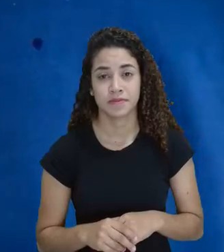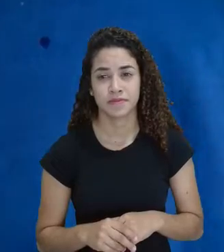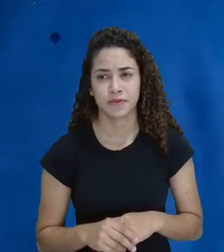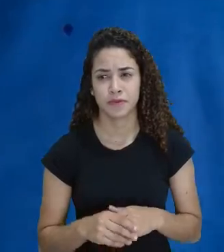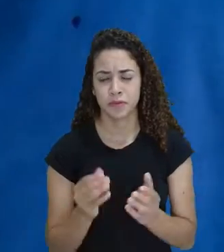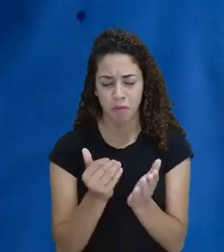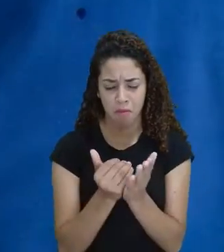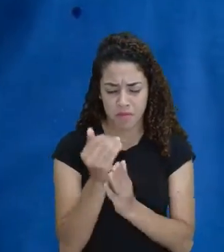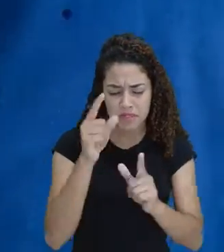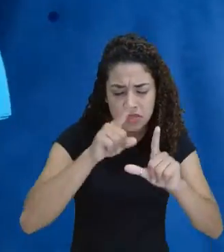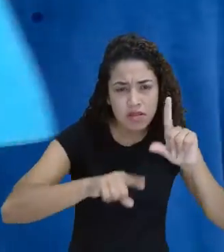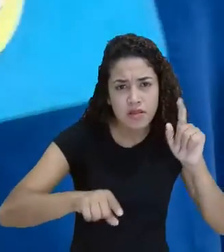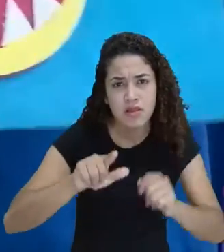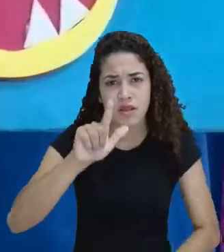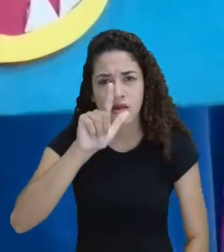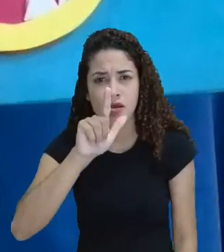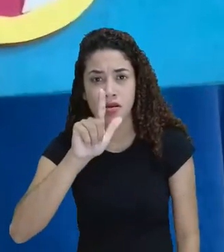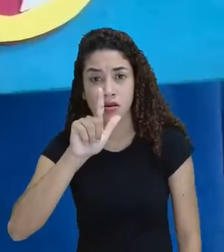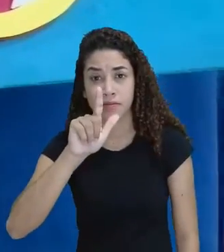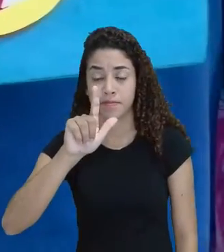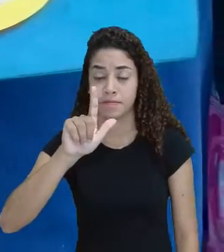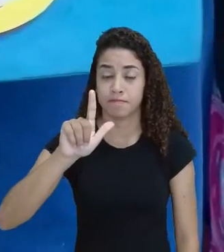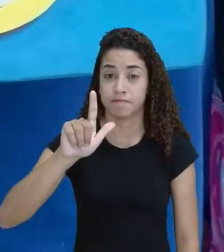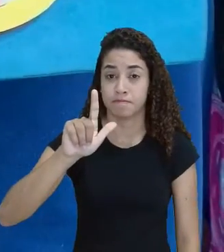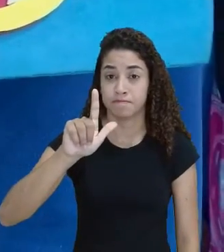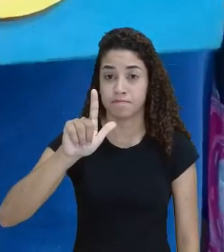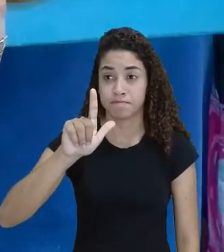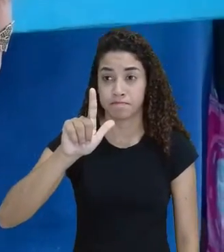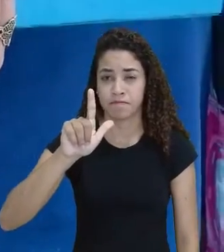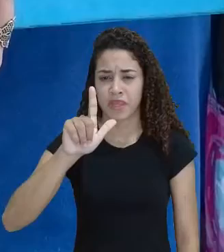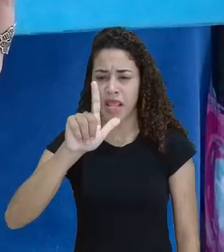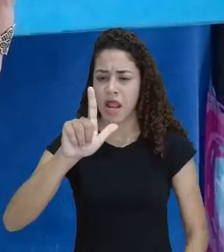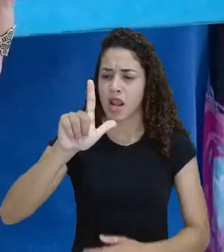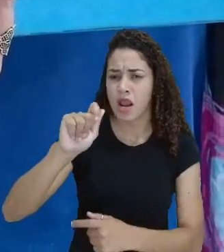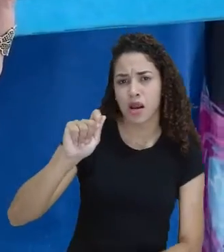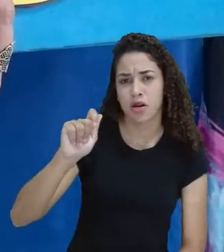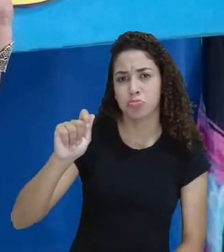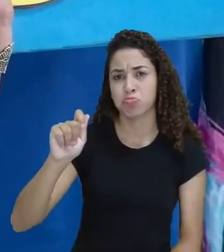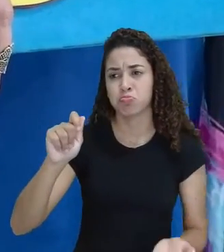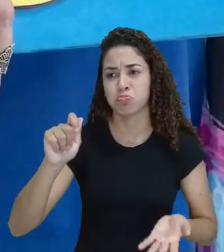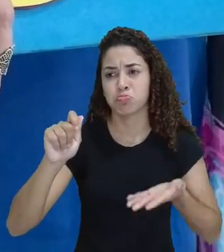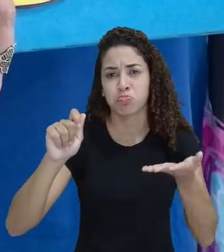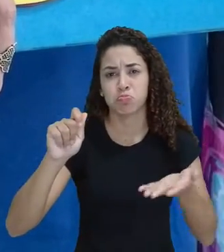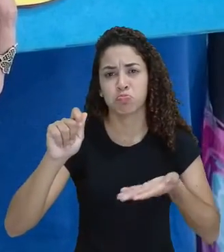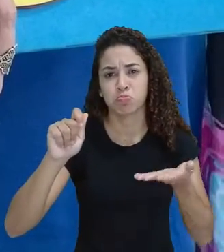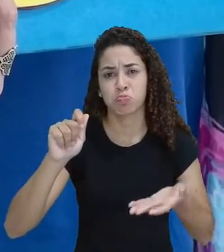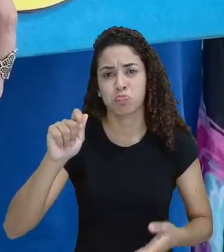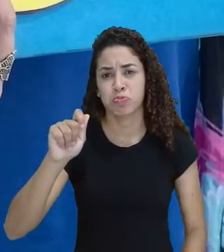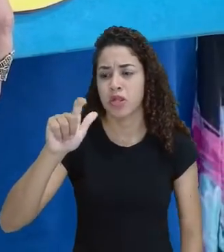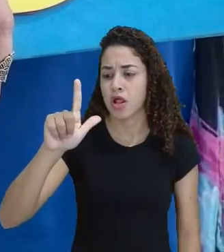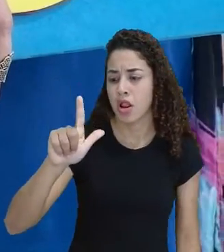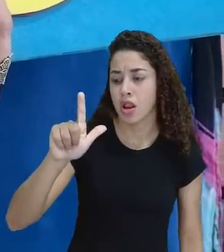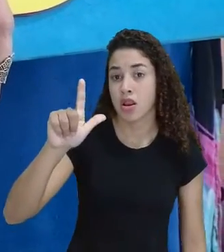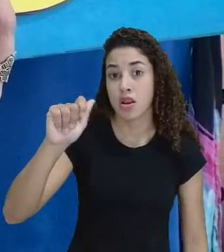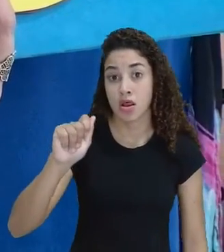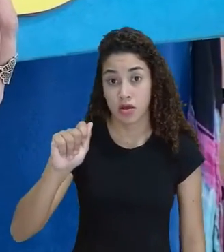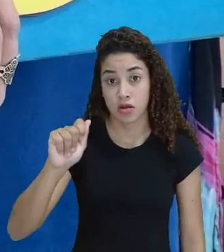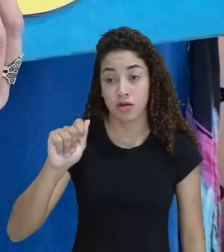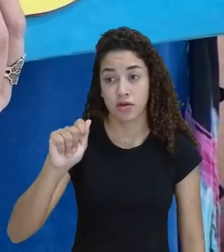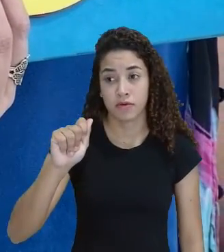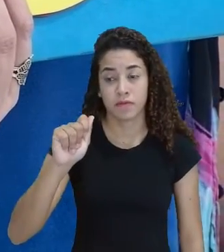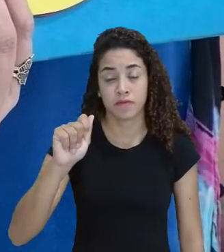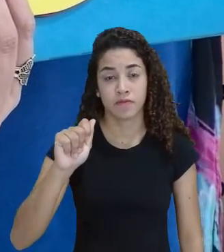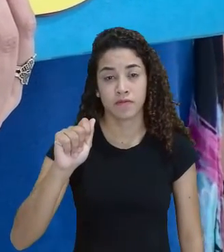Começa com L. L. L-A. E agora? Lá.